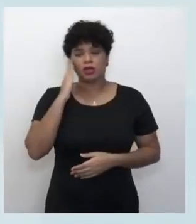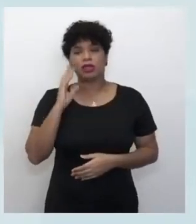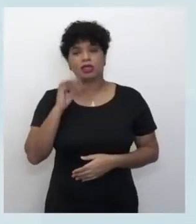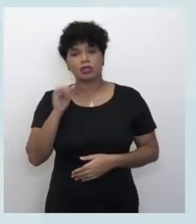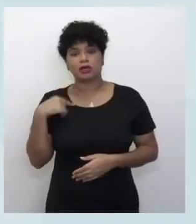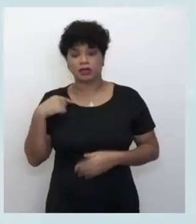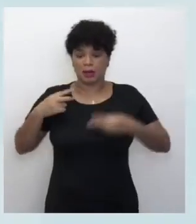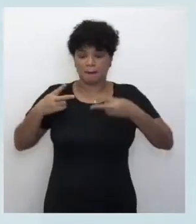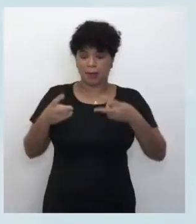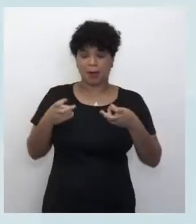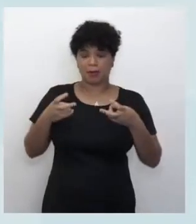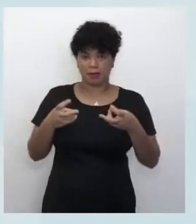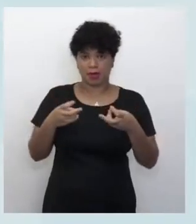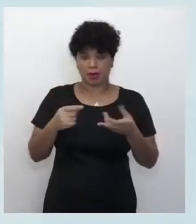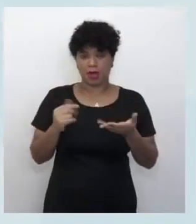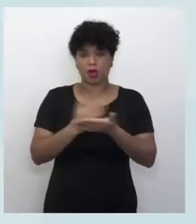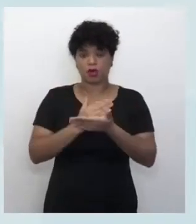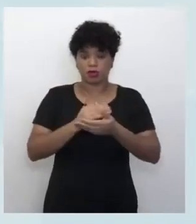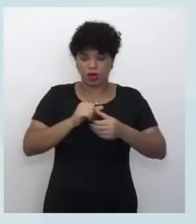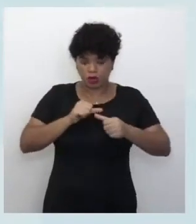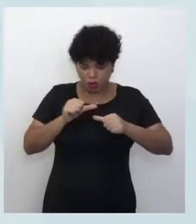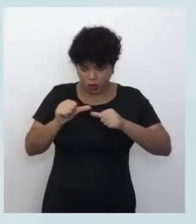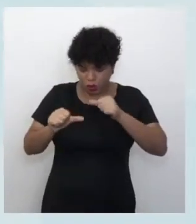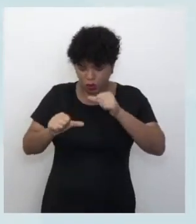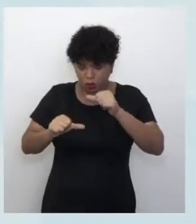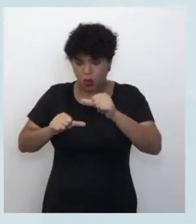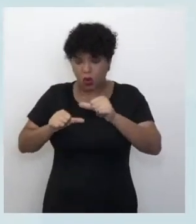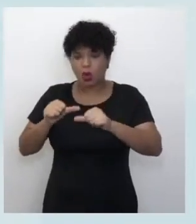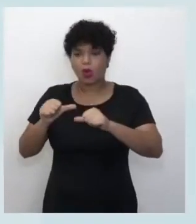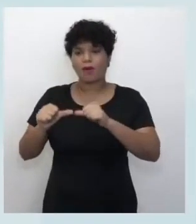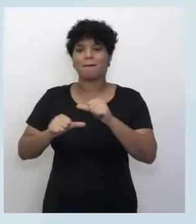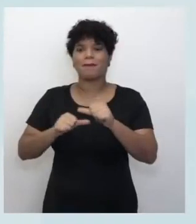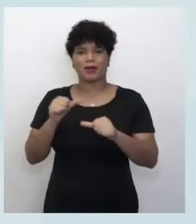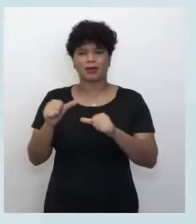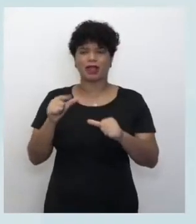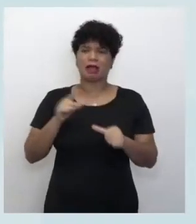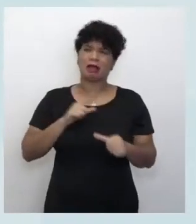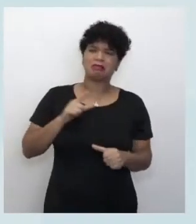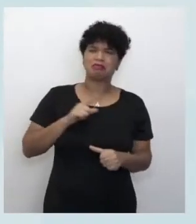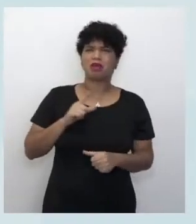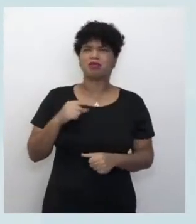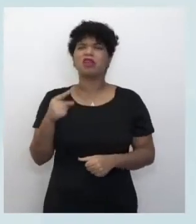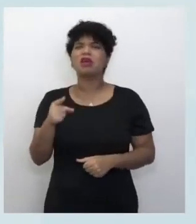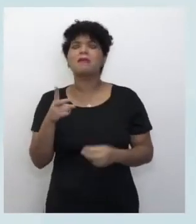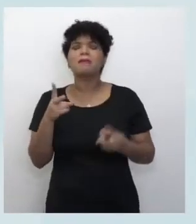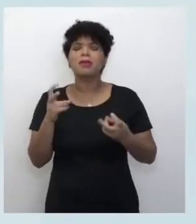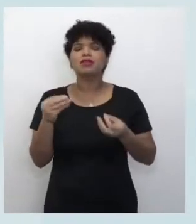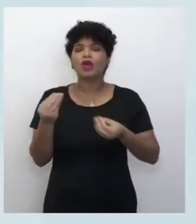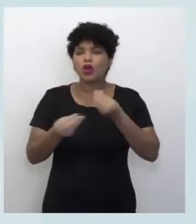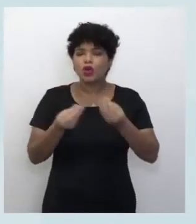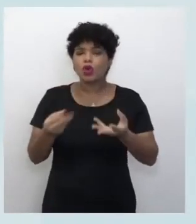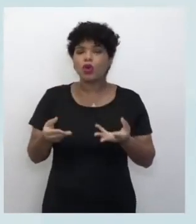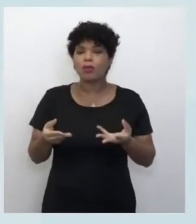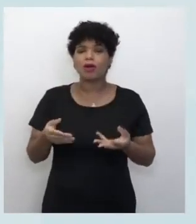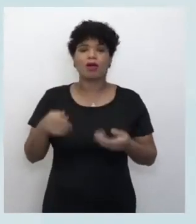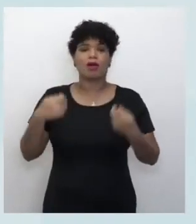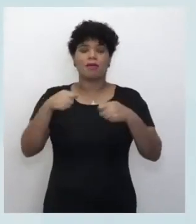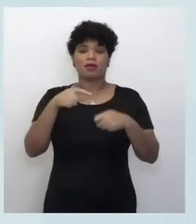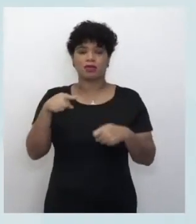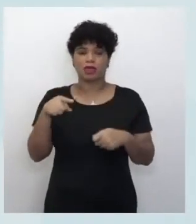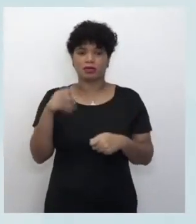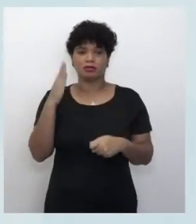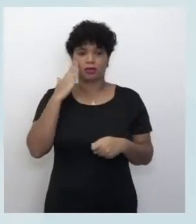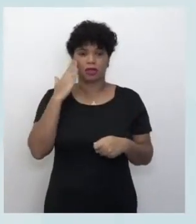observar que está ocorrendo ou se está ocorrendo uma transformação, é necessário você observar